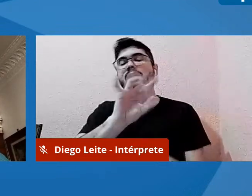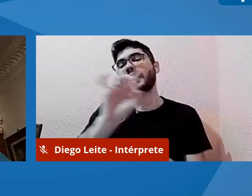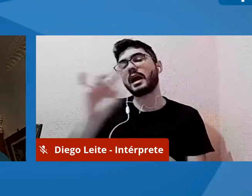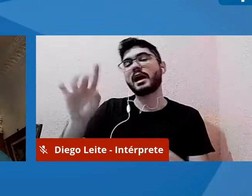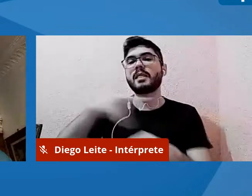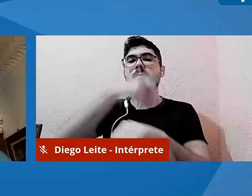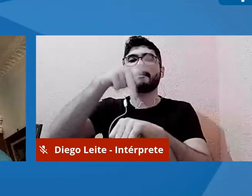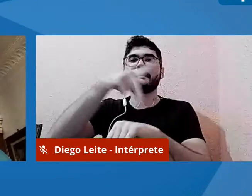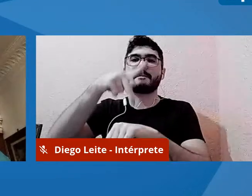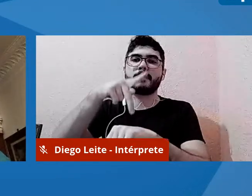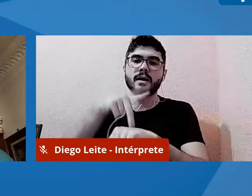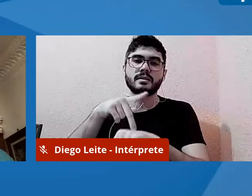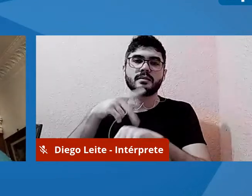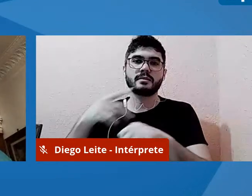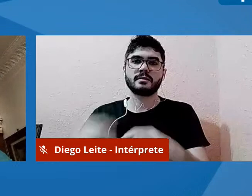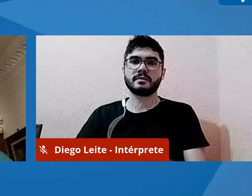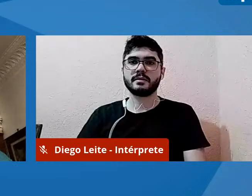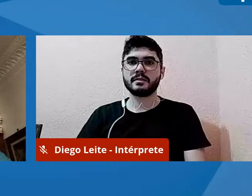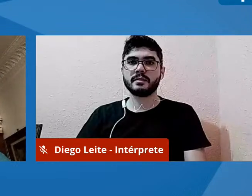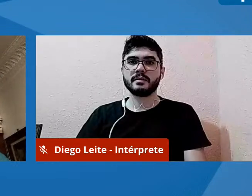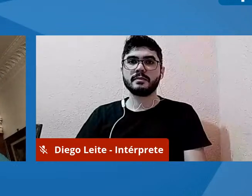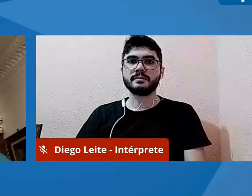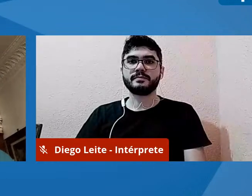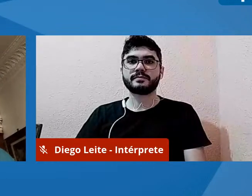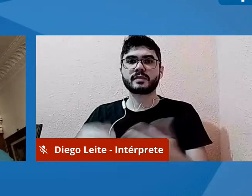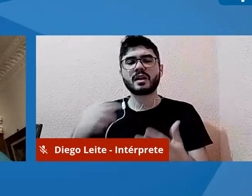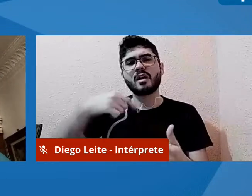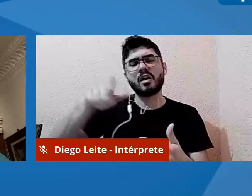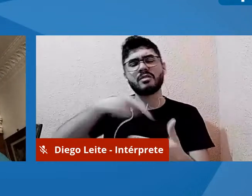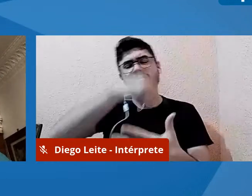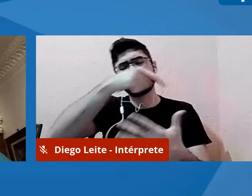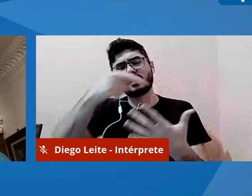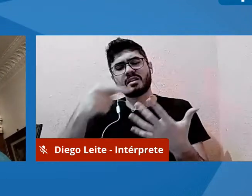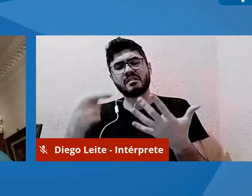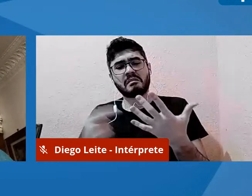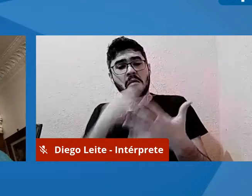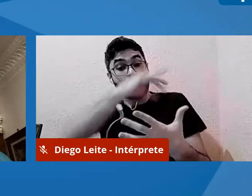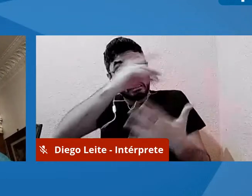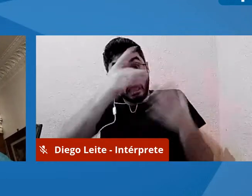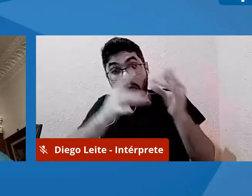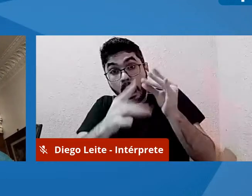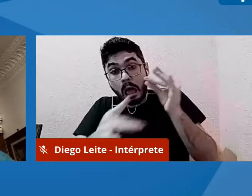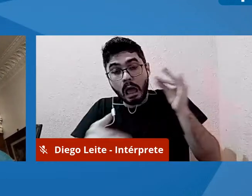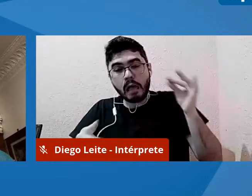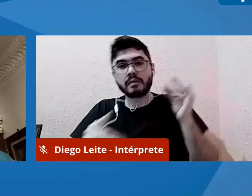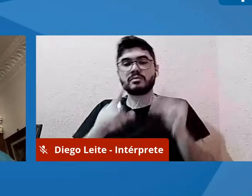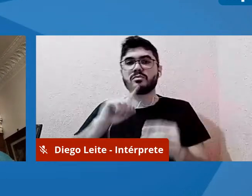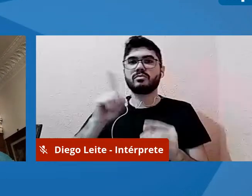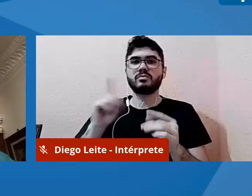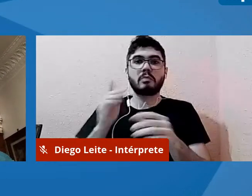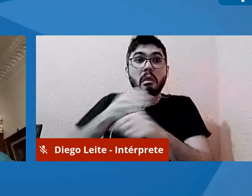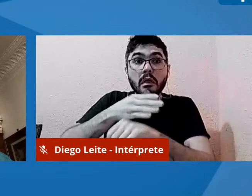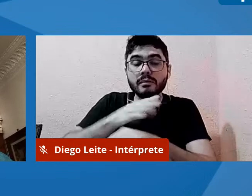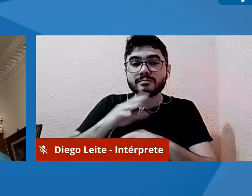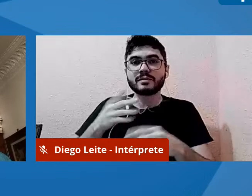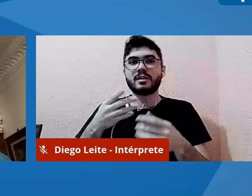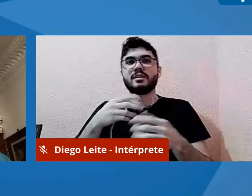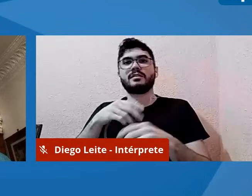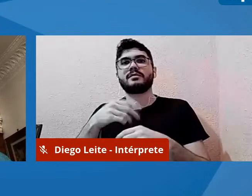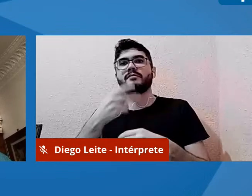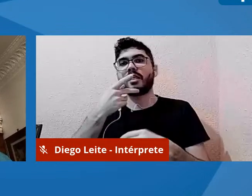Bom, e há vários outros aspectos, não vou entrar em todos os detalhes, também há uma demagogia de luta contra